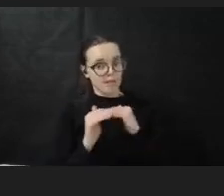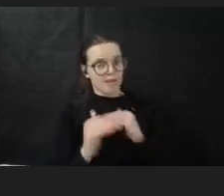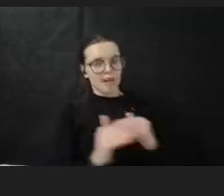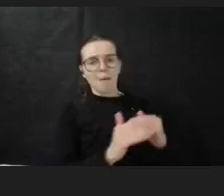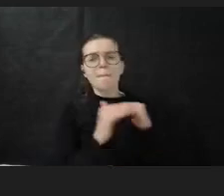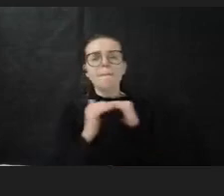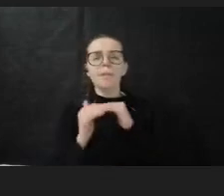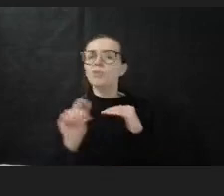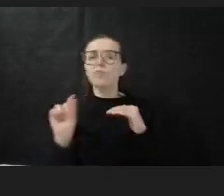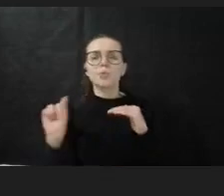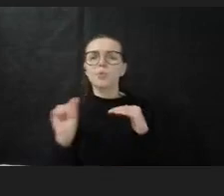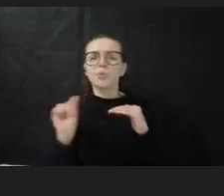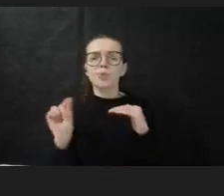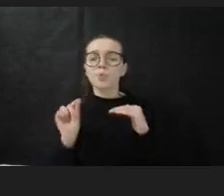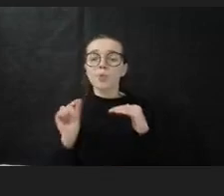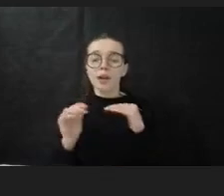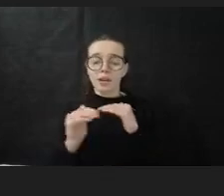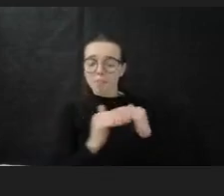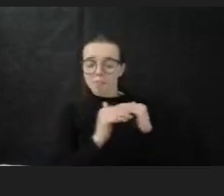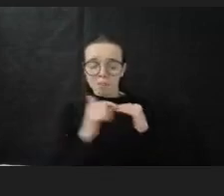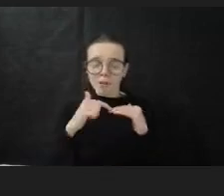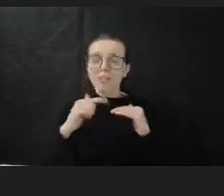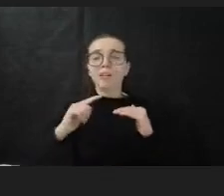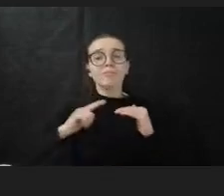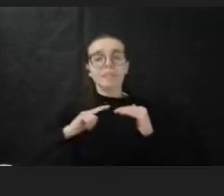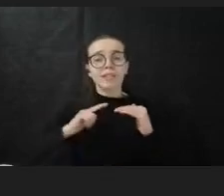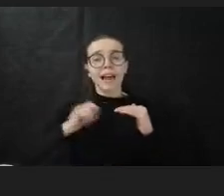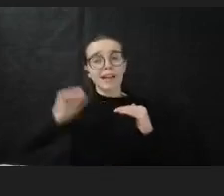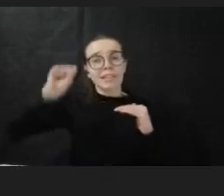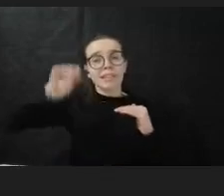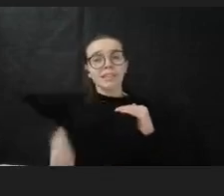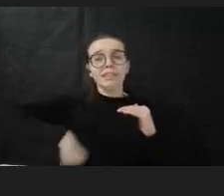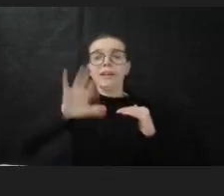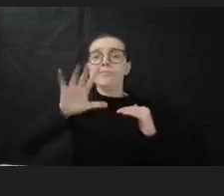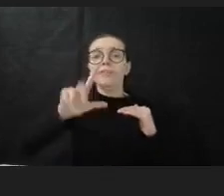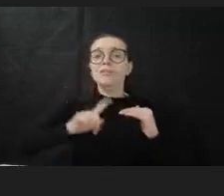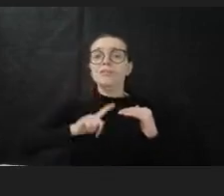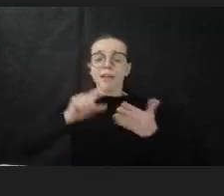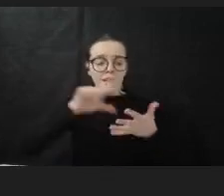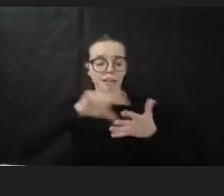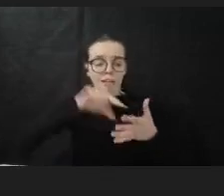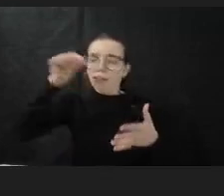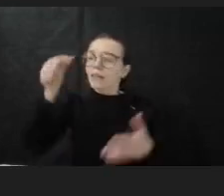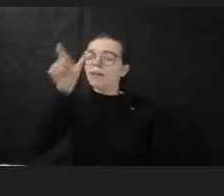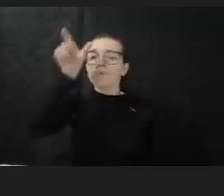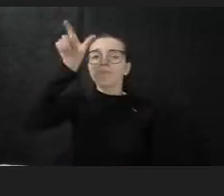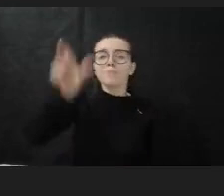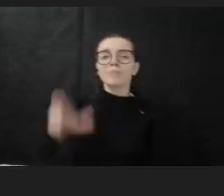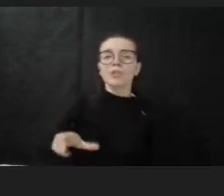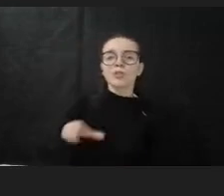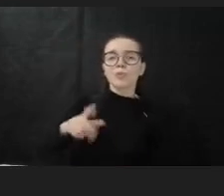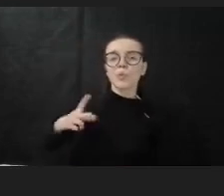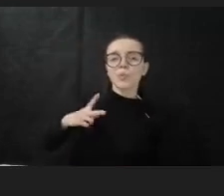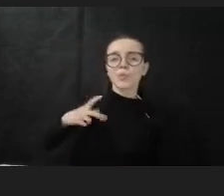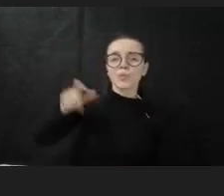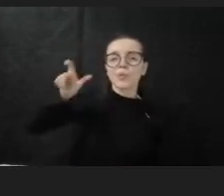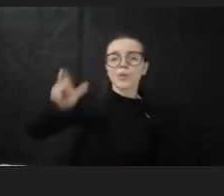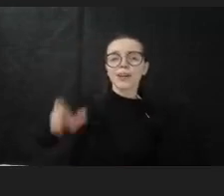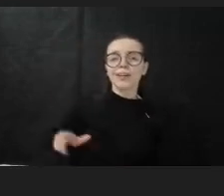padrão também tem individualidade de cada profissional que faz a execução daquele trabalho, por exemplo,